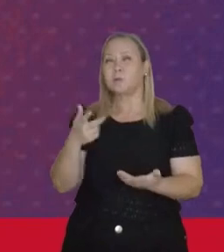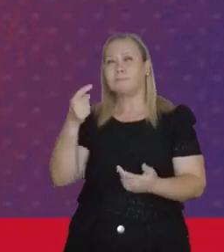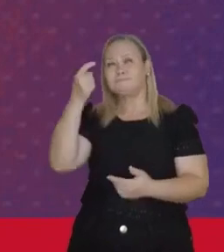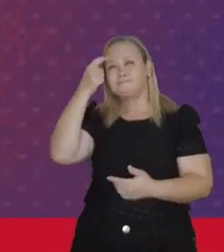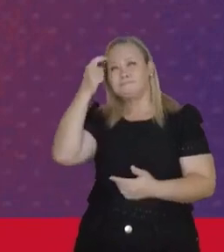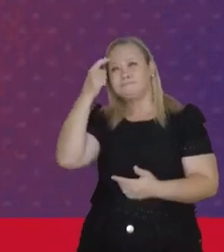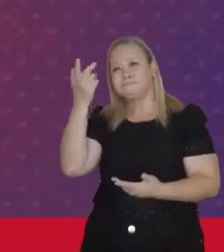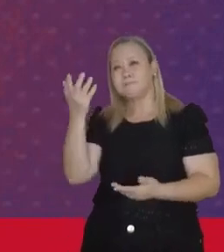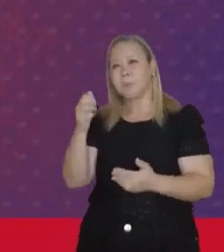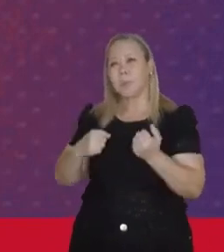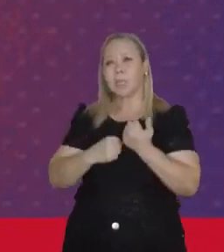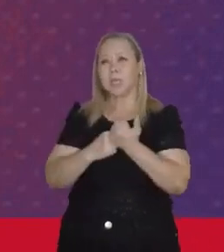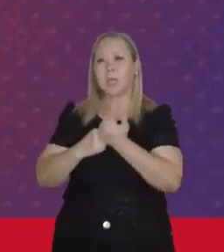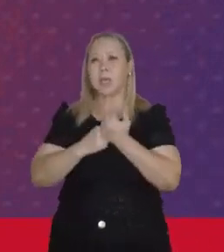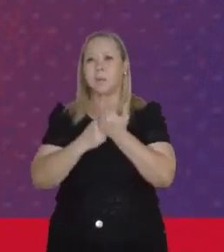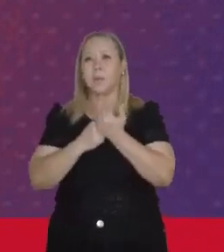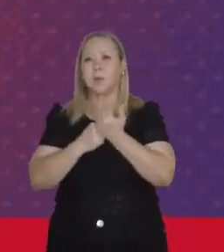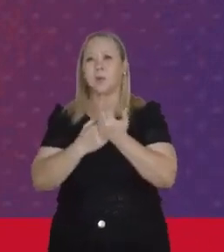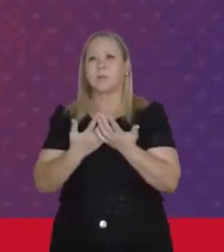de